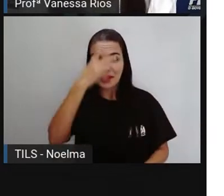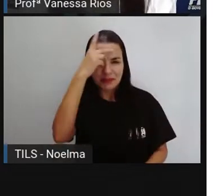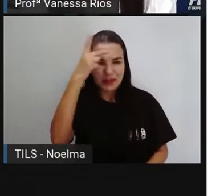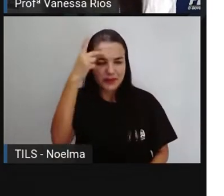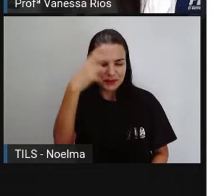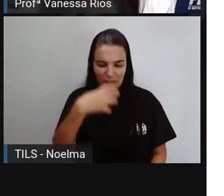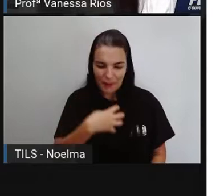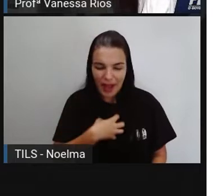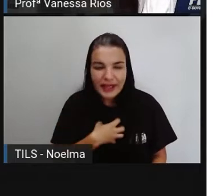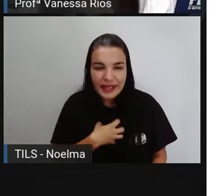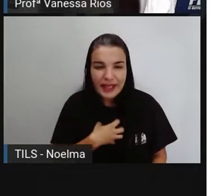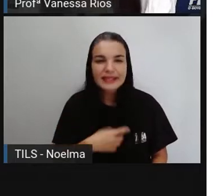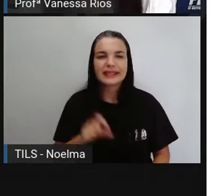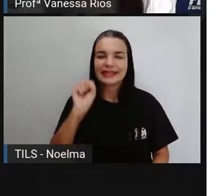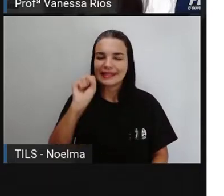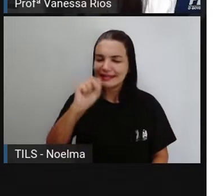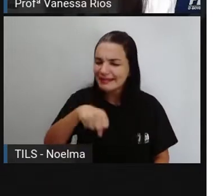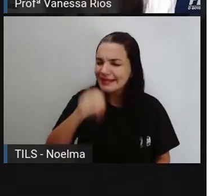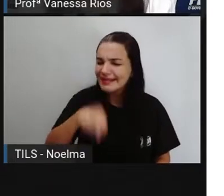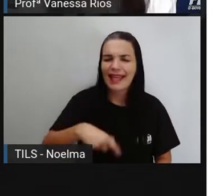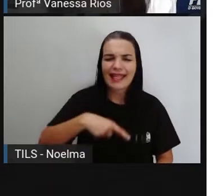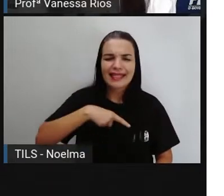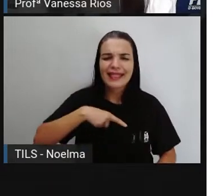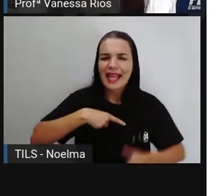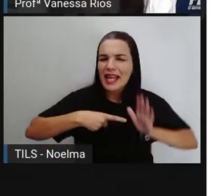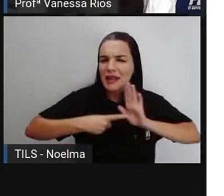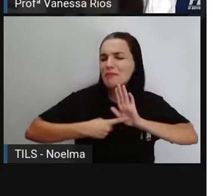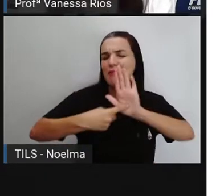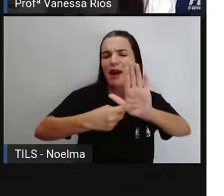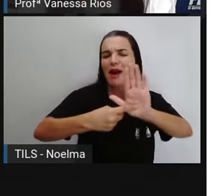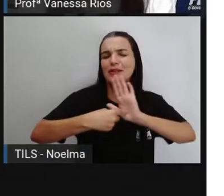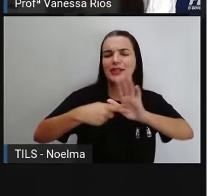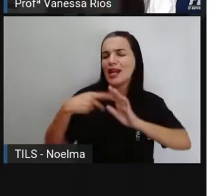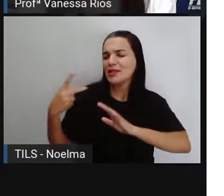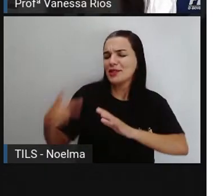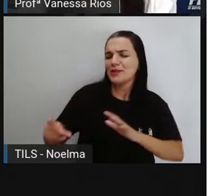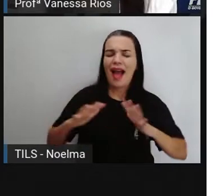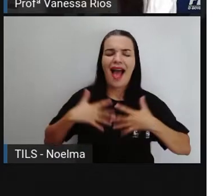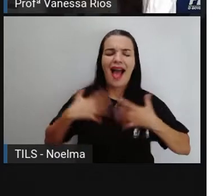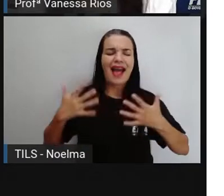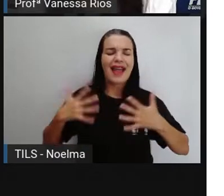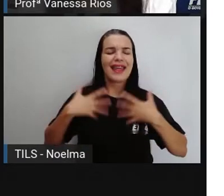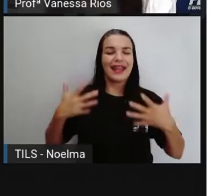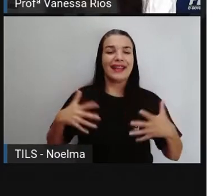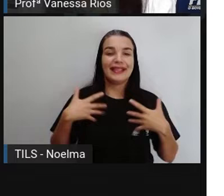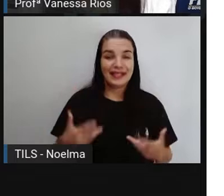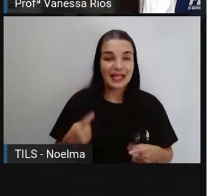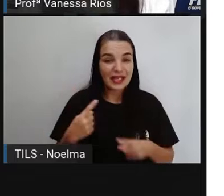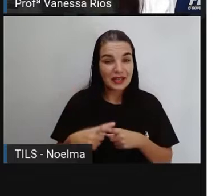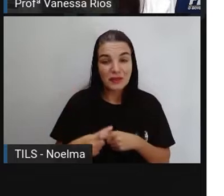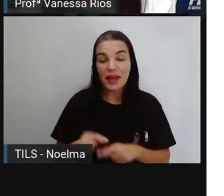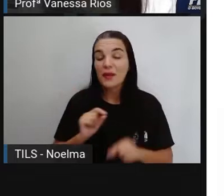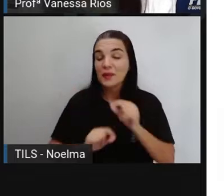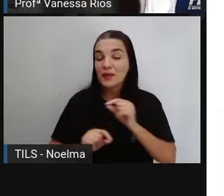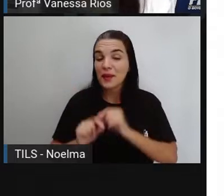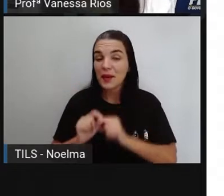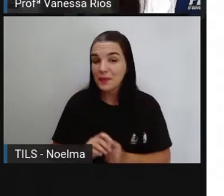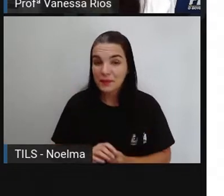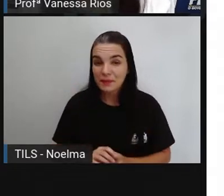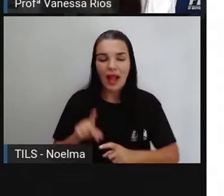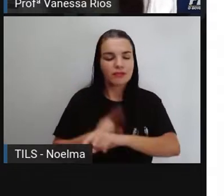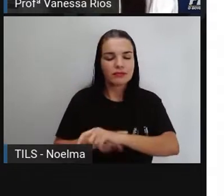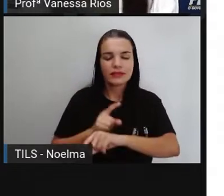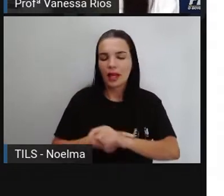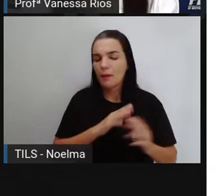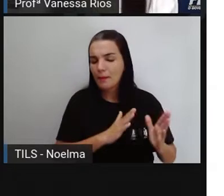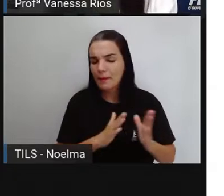que manifesta a sua alegria em diversas festas aí, que acontecem em épocas determinadas do